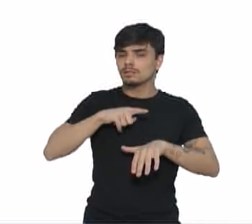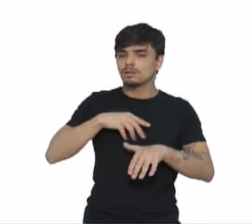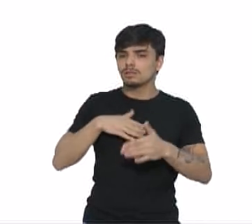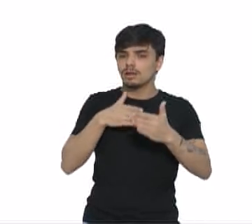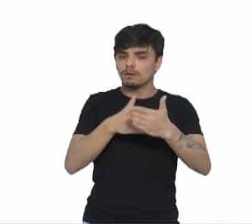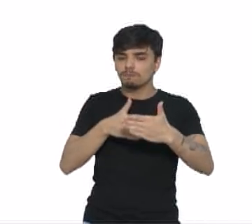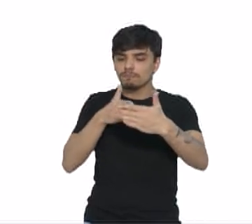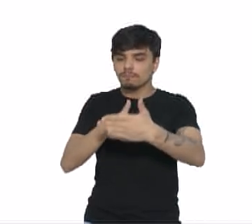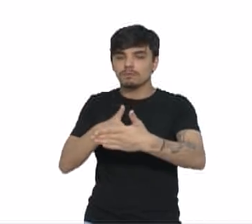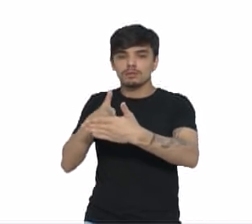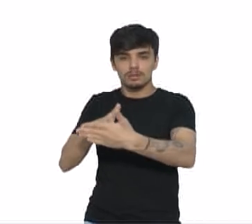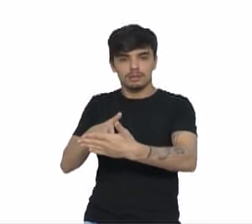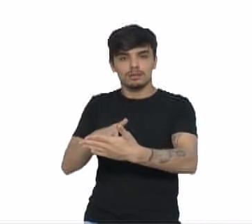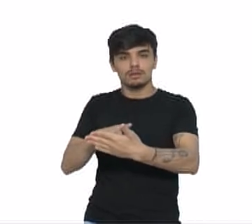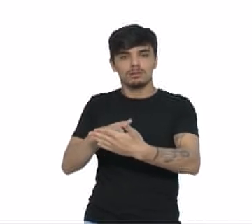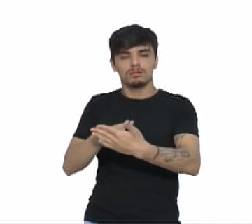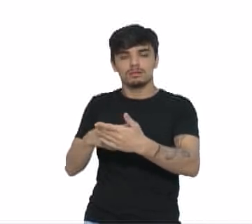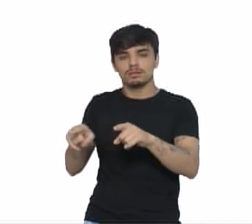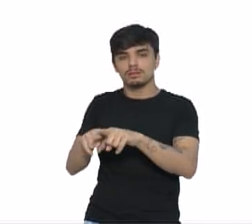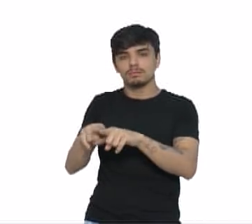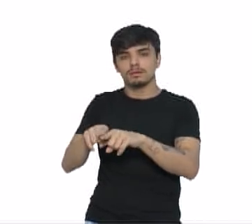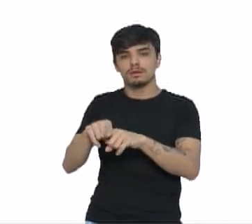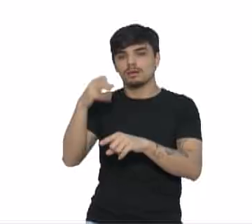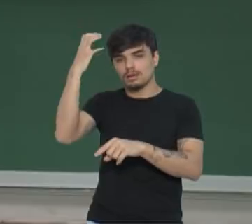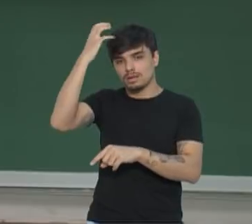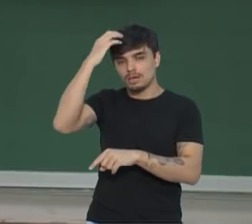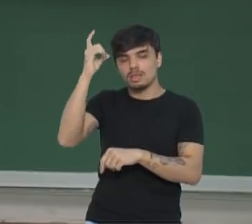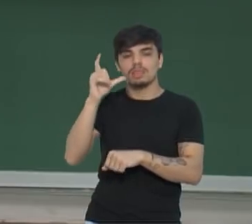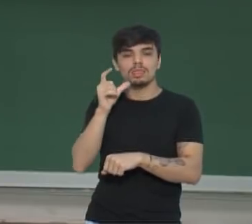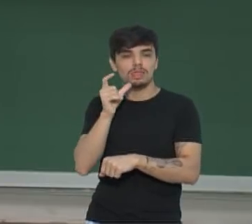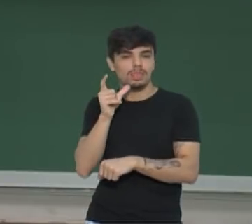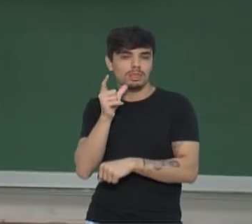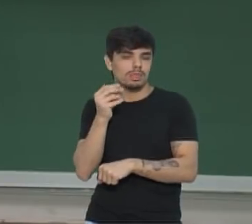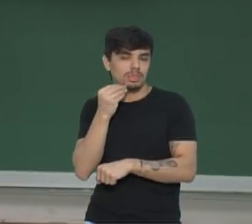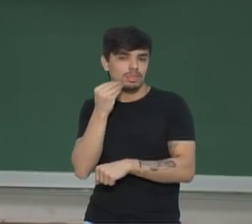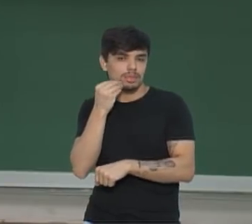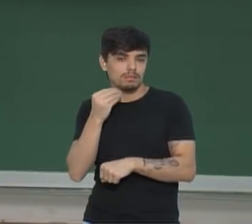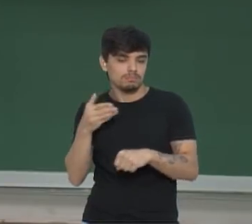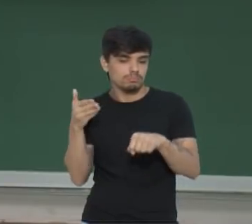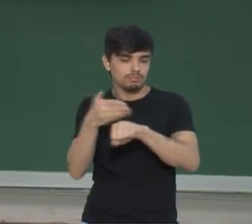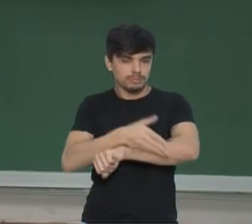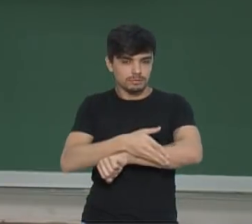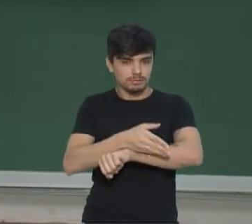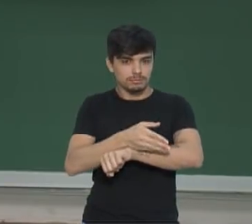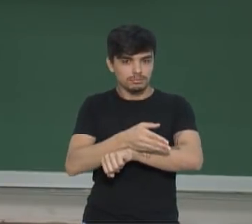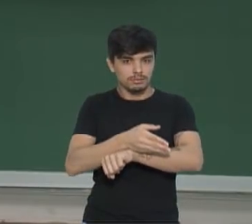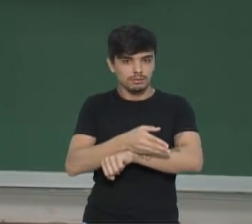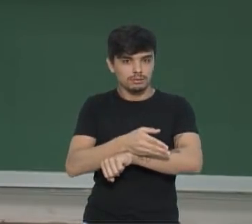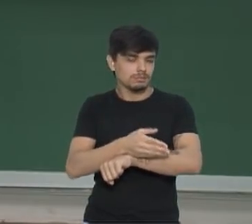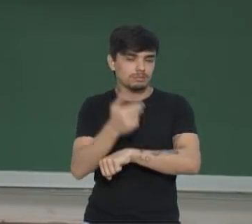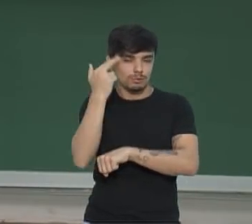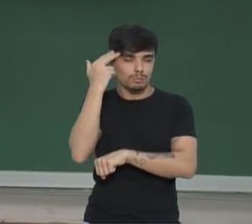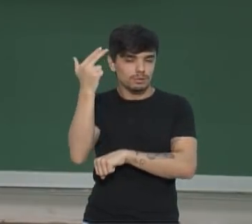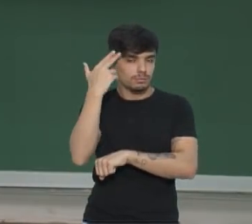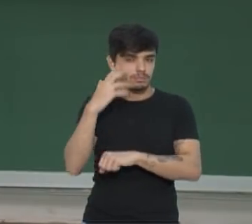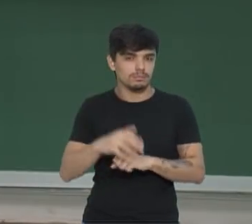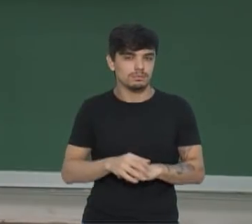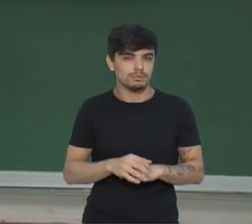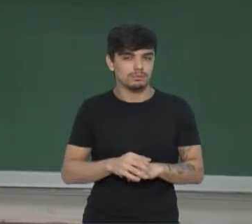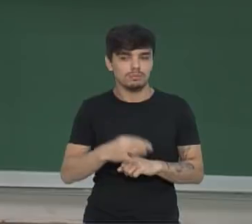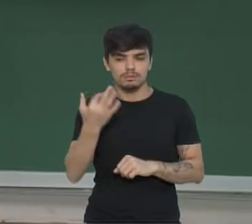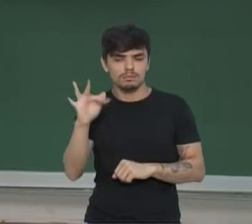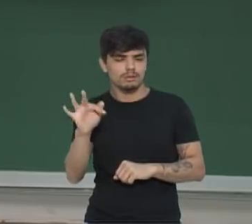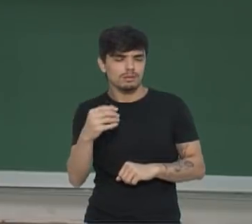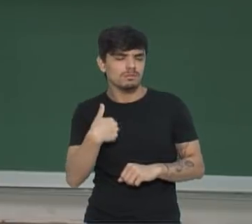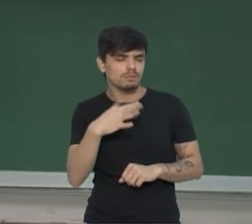os austríacos, e o rei tentou passear com a sua carruagem real, como se nenhum francês fosse identificar